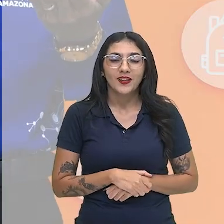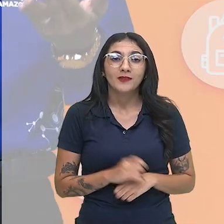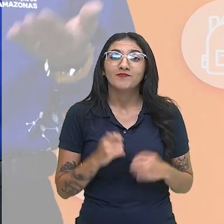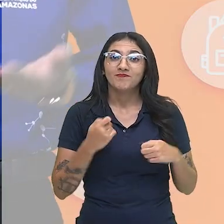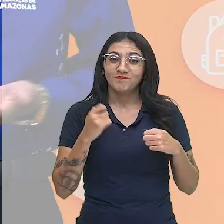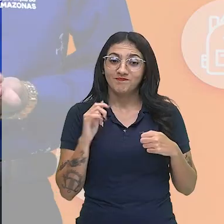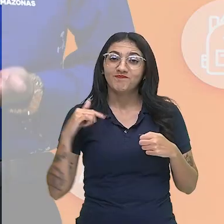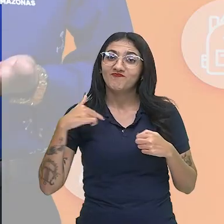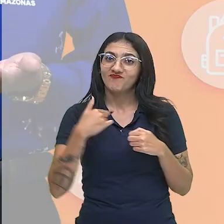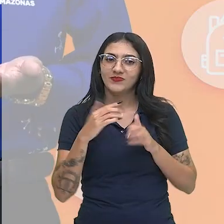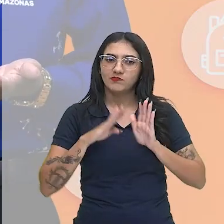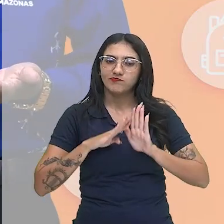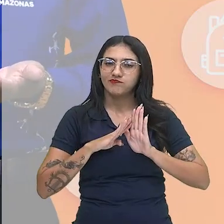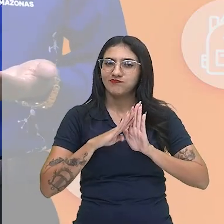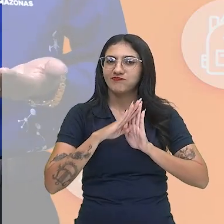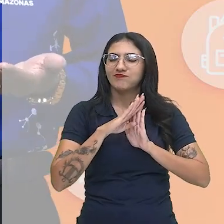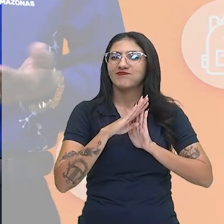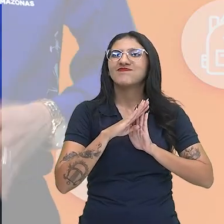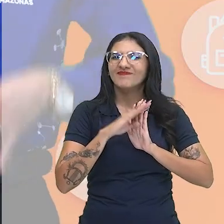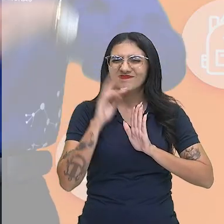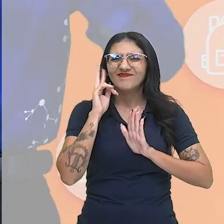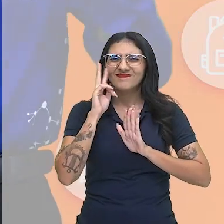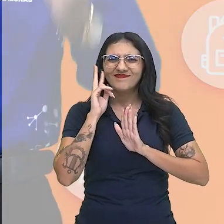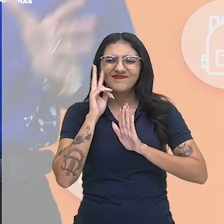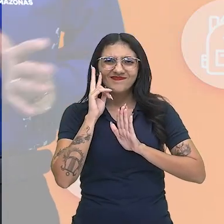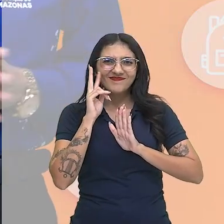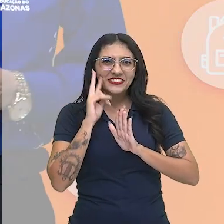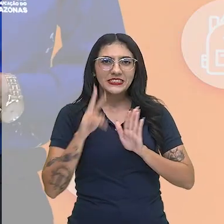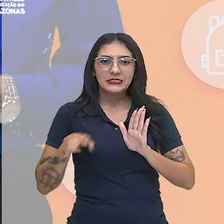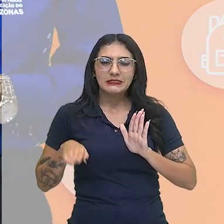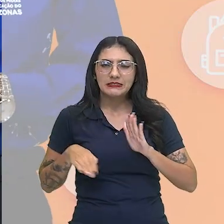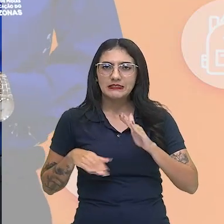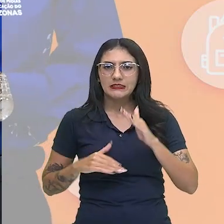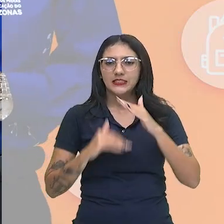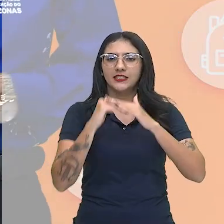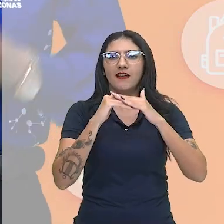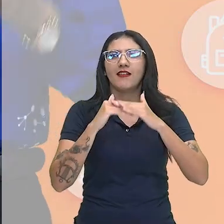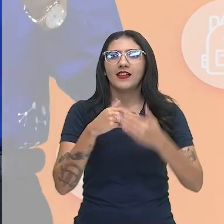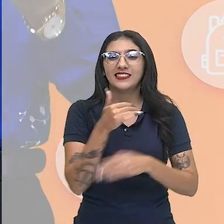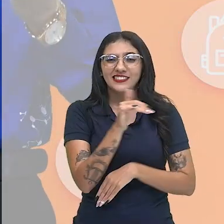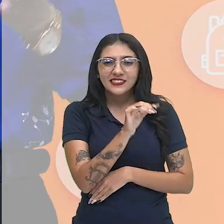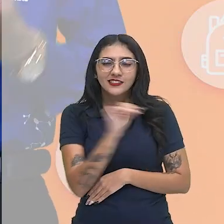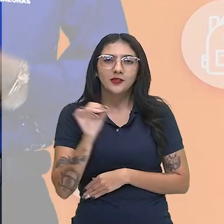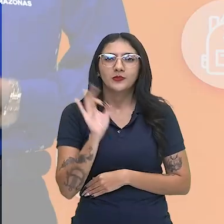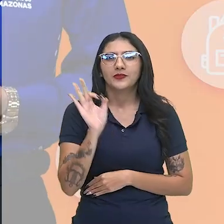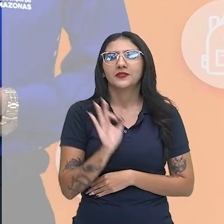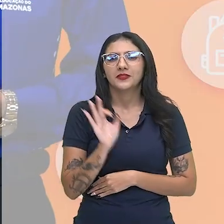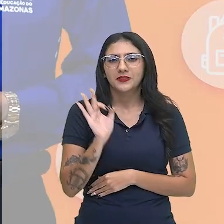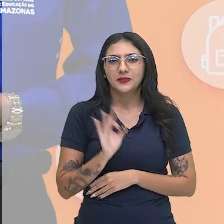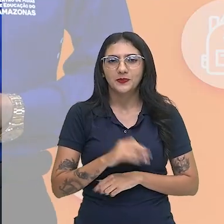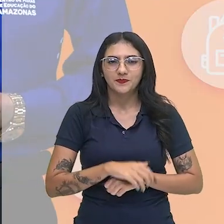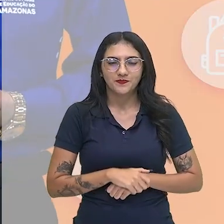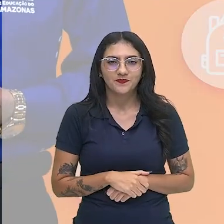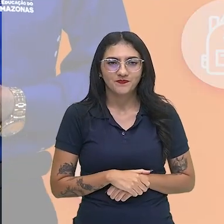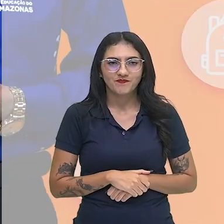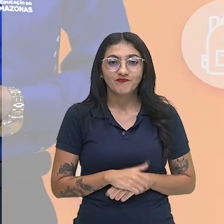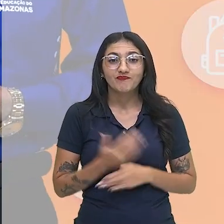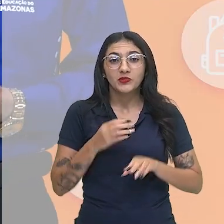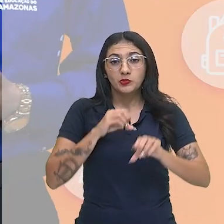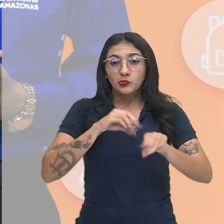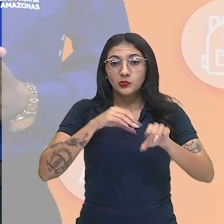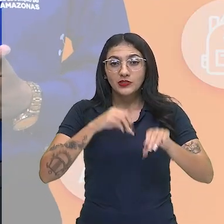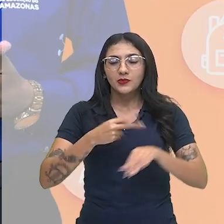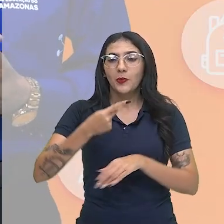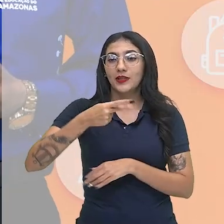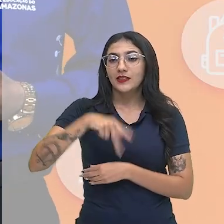nossos índices, 89%, 90%, até 100%. O sistema educacional